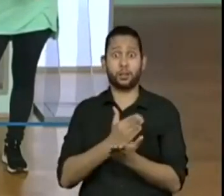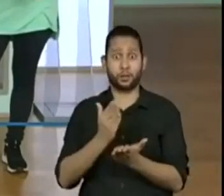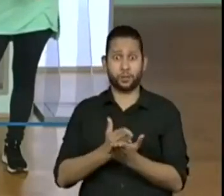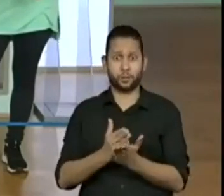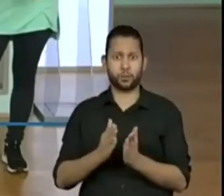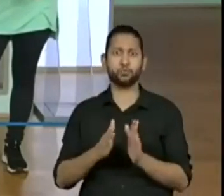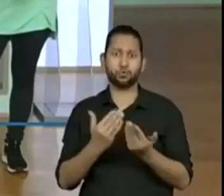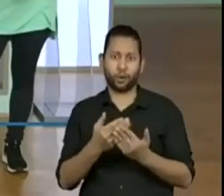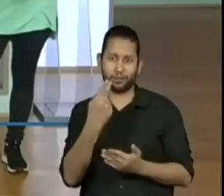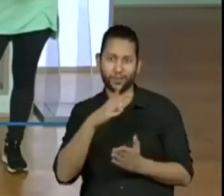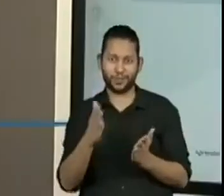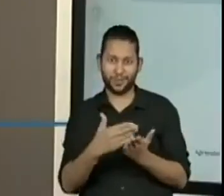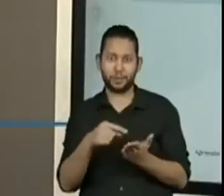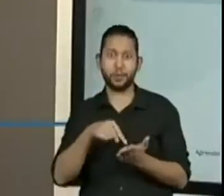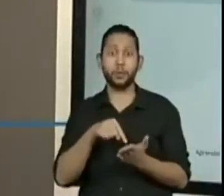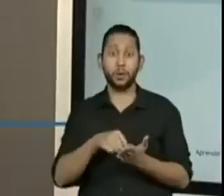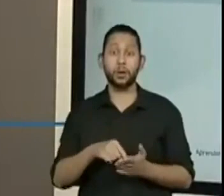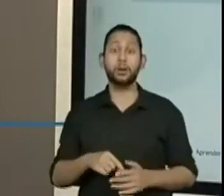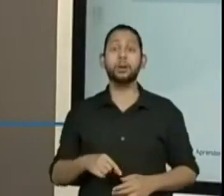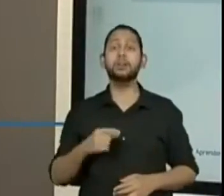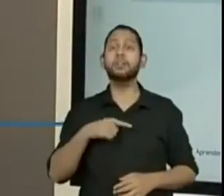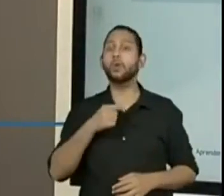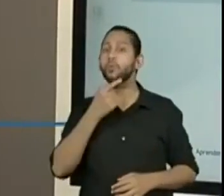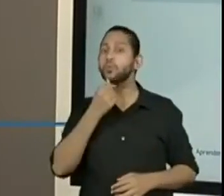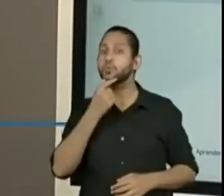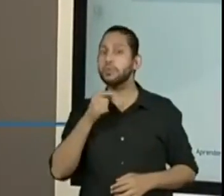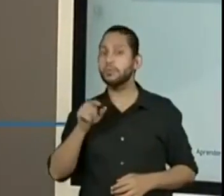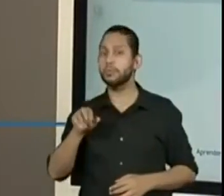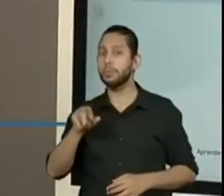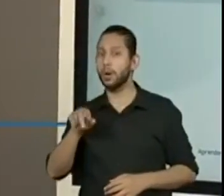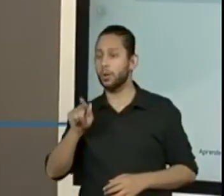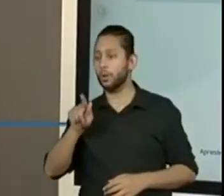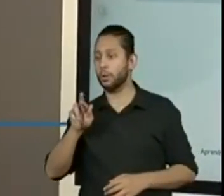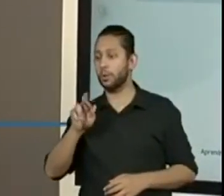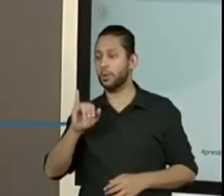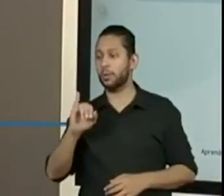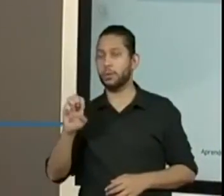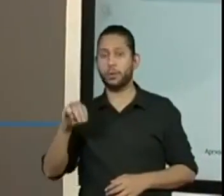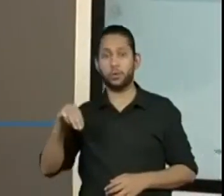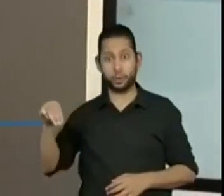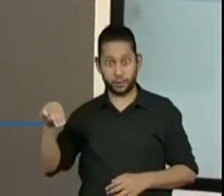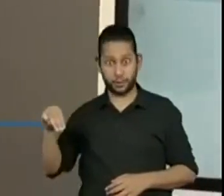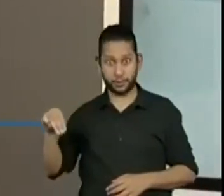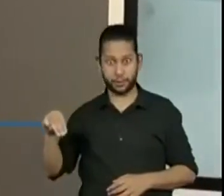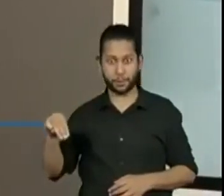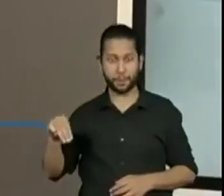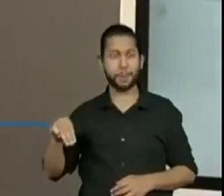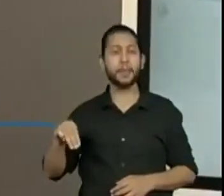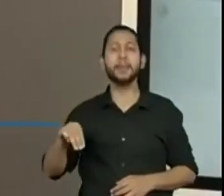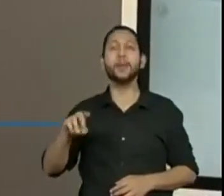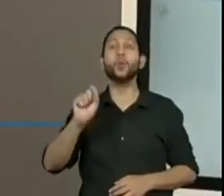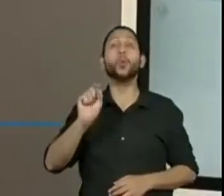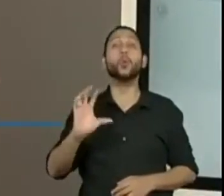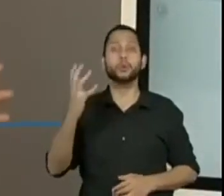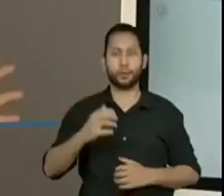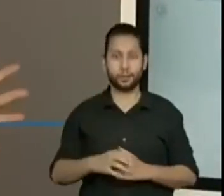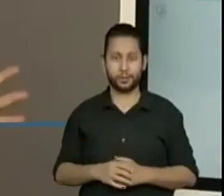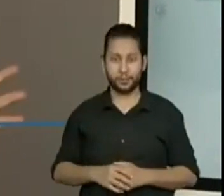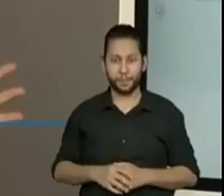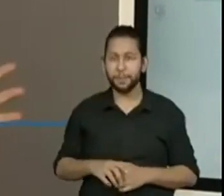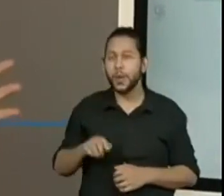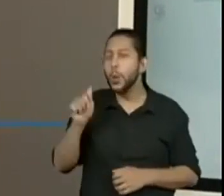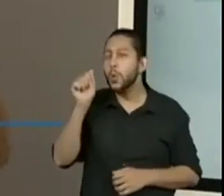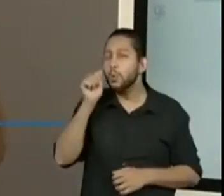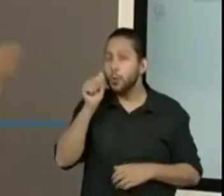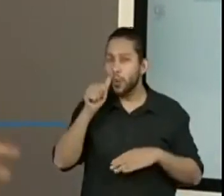escola do Ler e Escrever, que tem uma versão do irmão Gwyn, que sabe o que acontece, Fran? O quê? A irmã dela